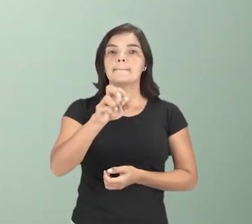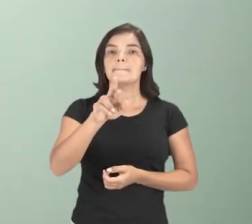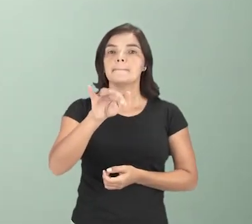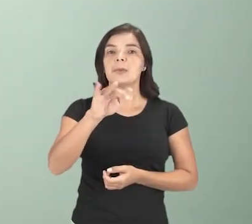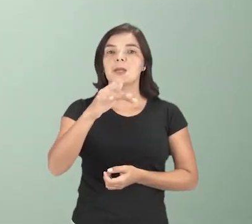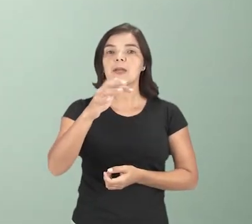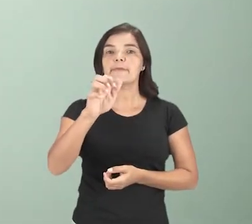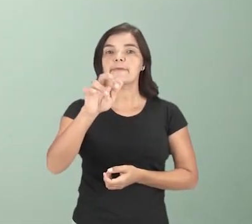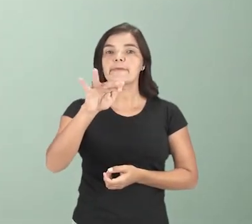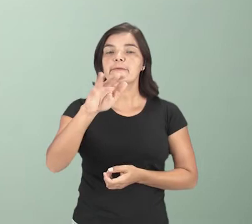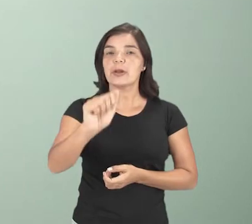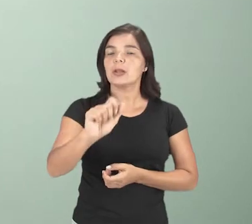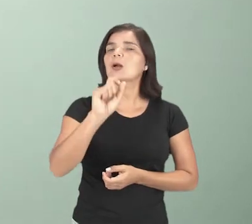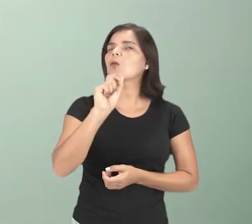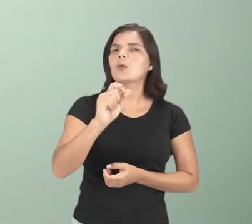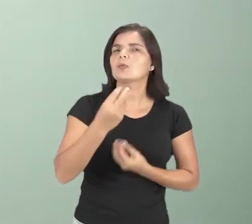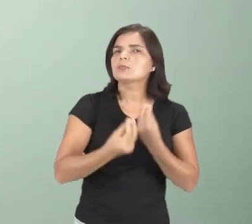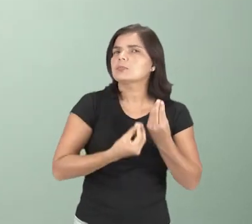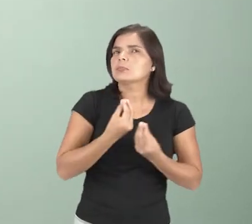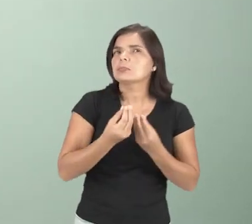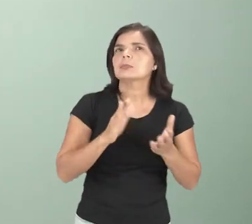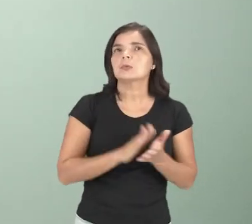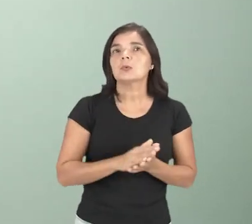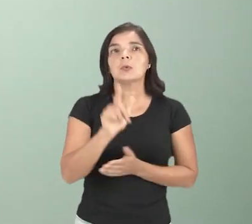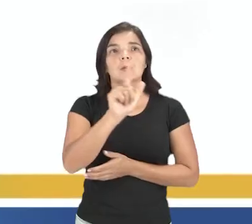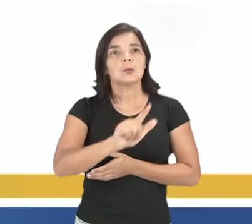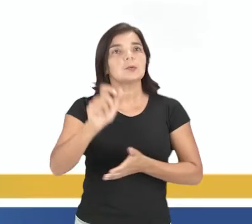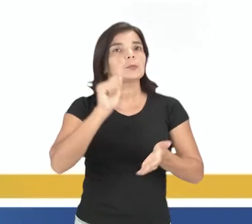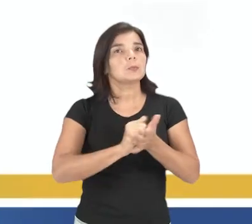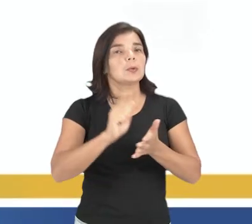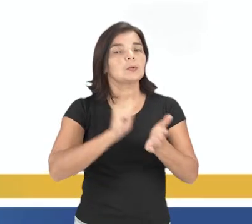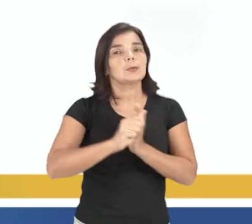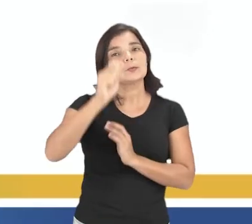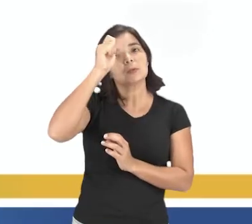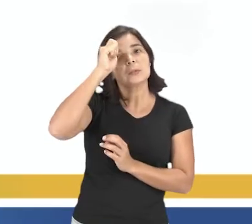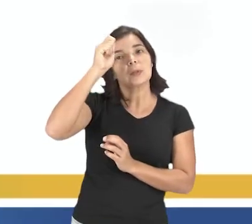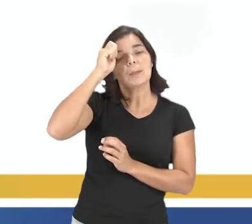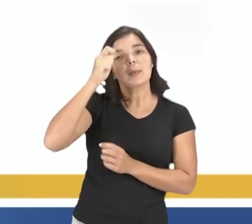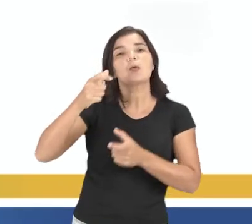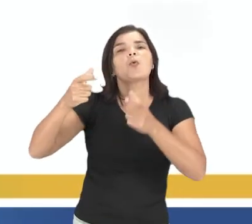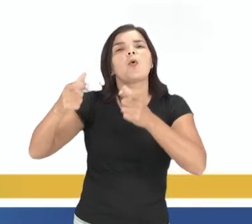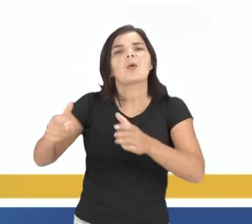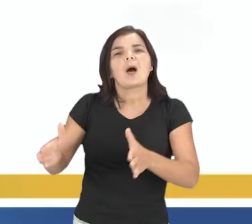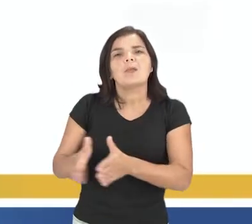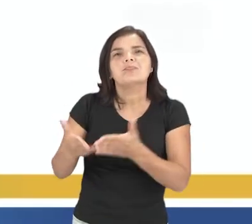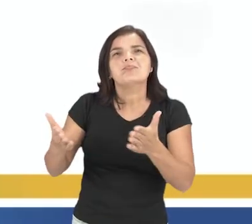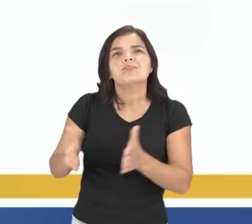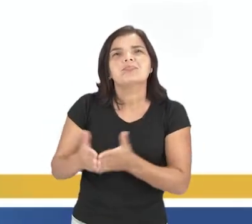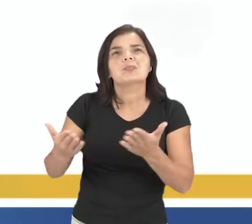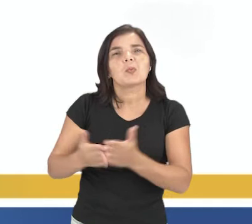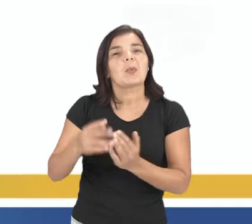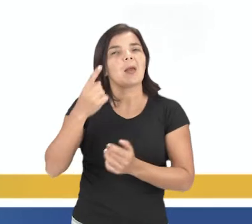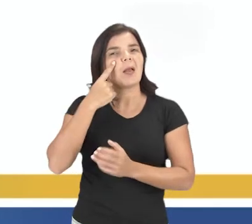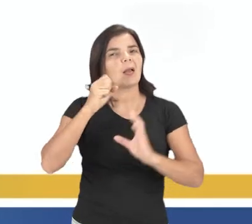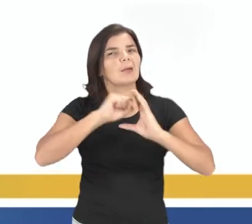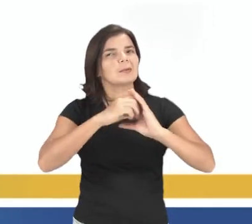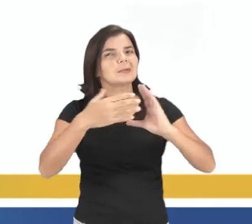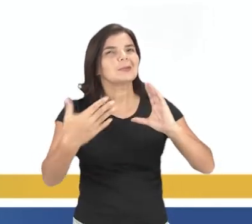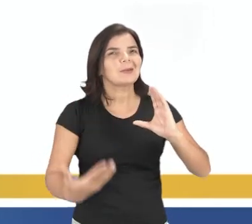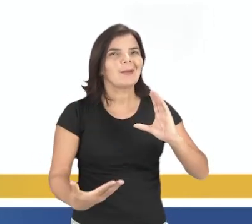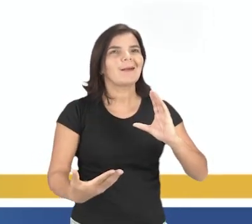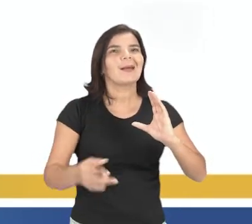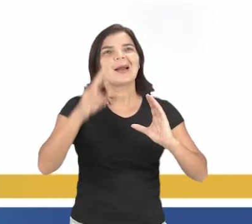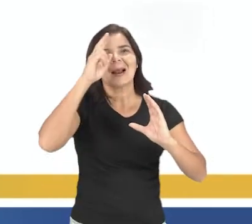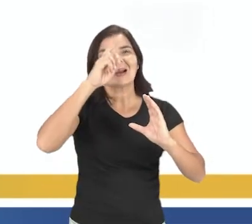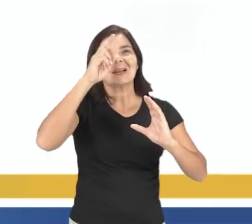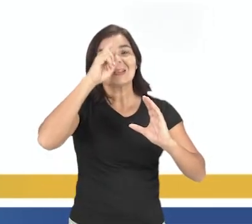gente. Como é que seria essa literatura periférica? Trata-se de uma literatura escrita pelos autores da periferia. E entra lá naquela característica que eu falei para